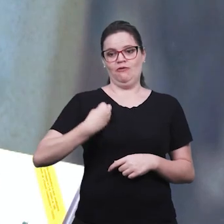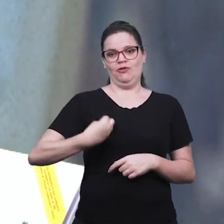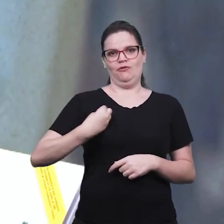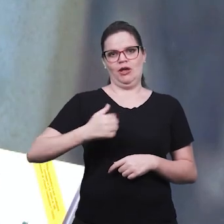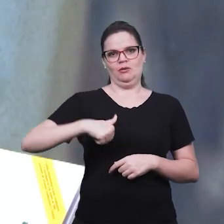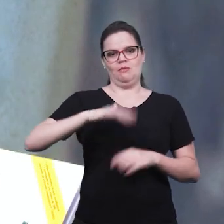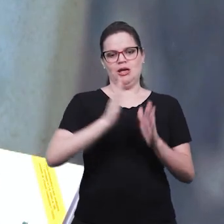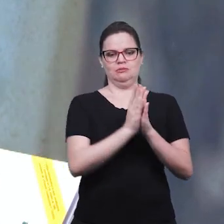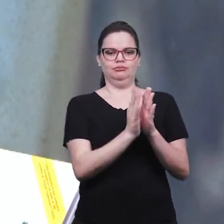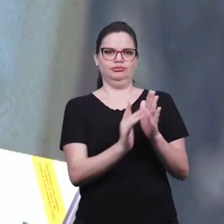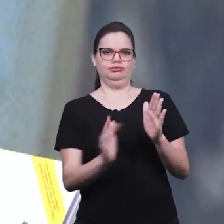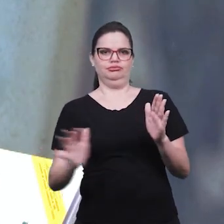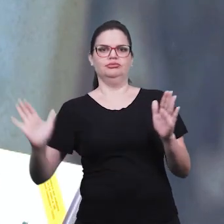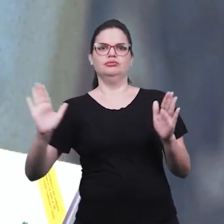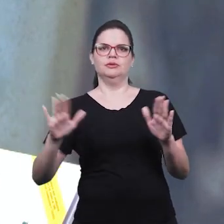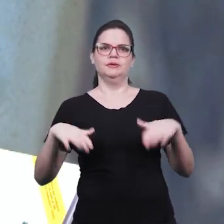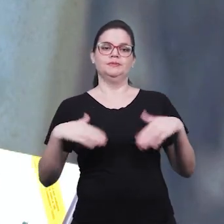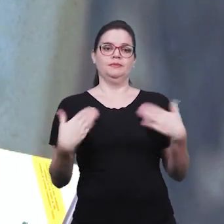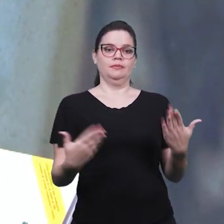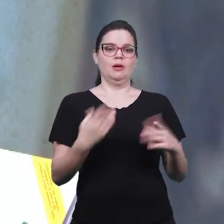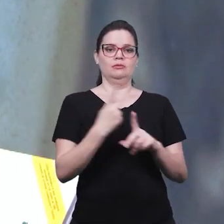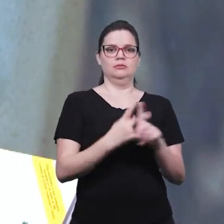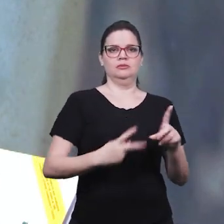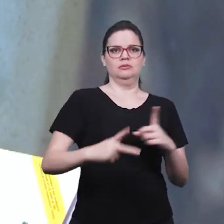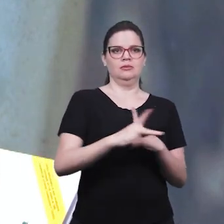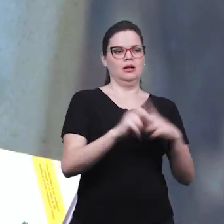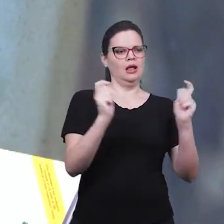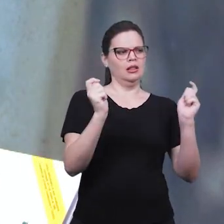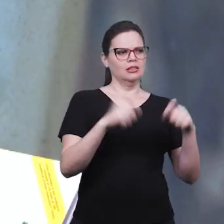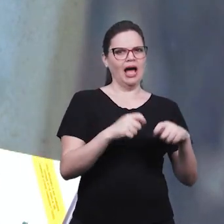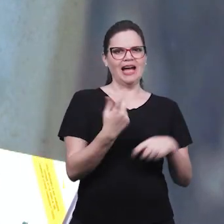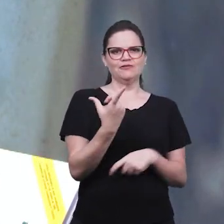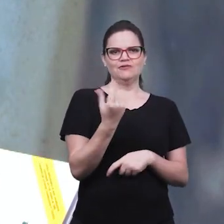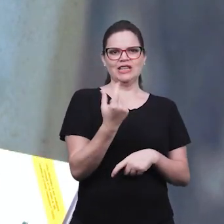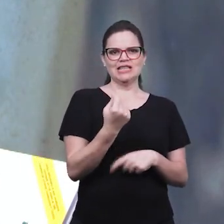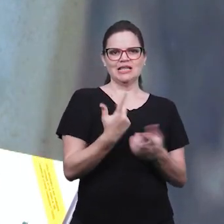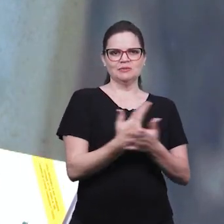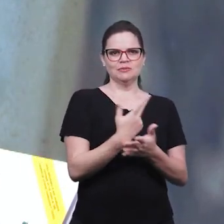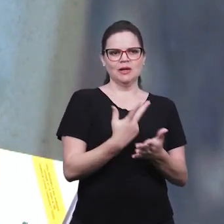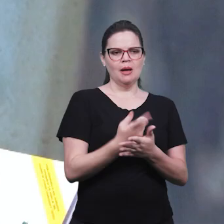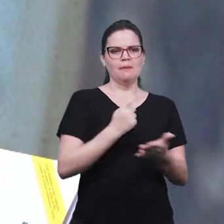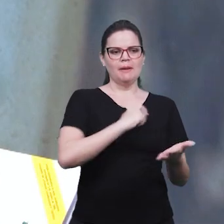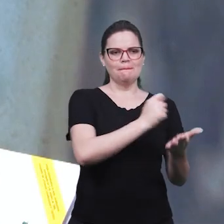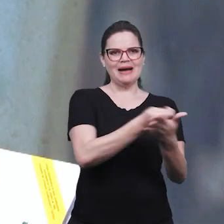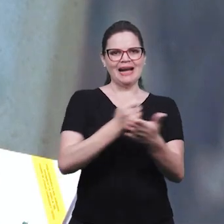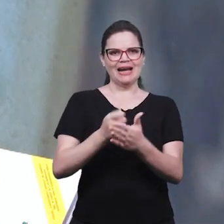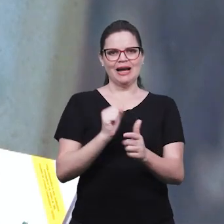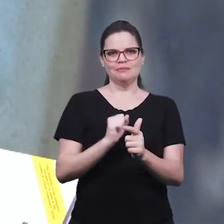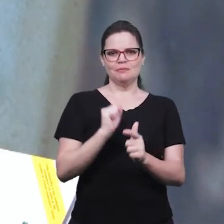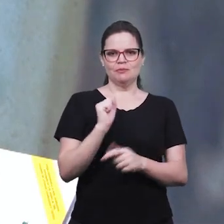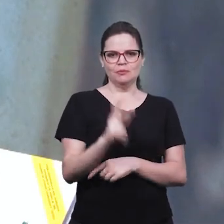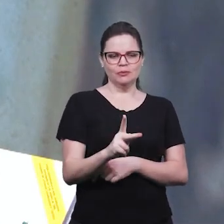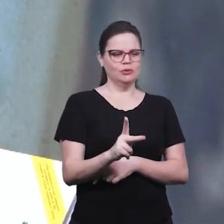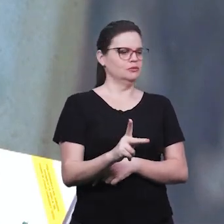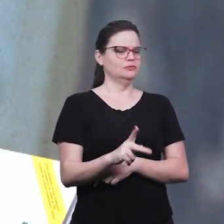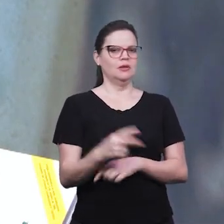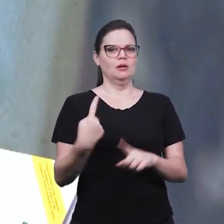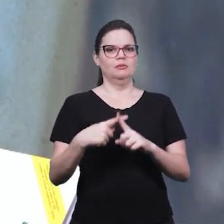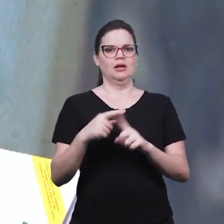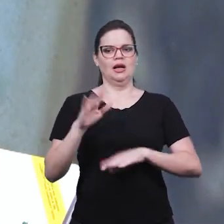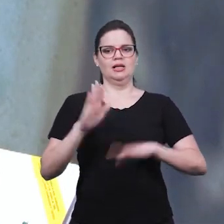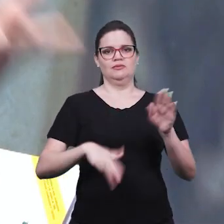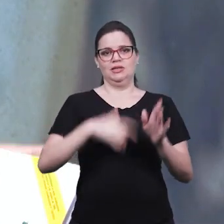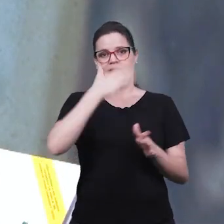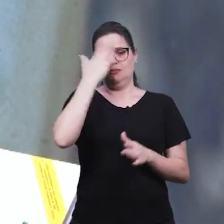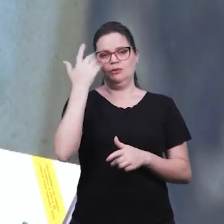mais. Claro. E a Previdência ela não tem condições financeiras para sustentar essa aposentadoria. A pessoa às vezes